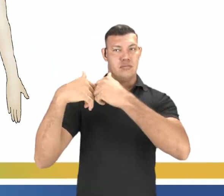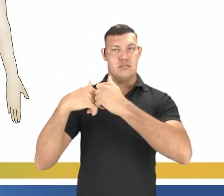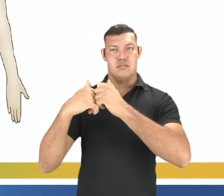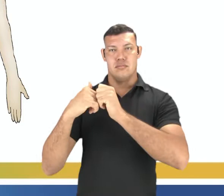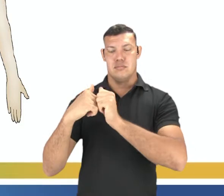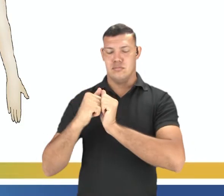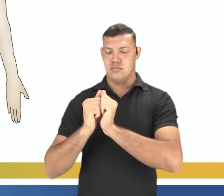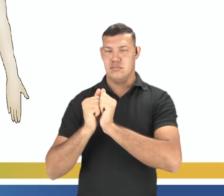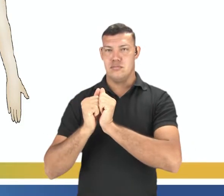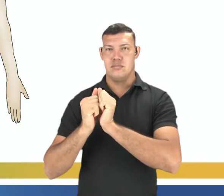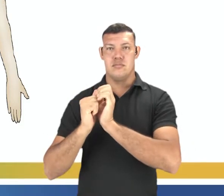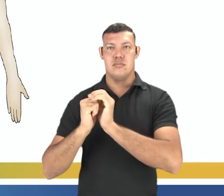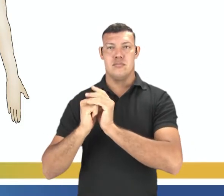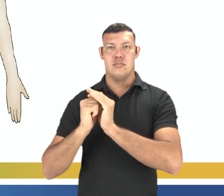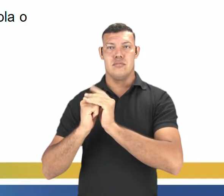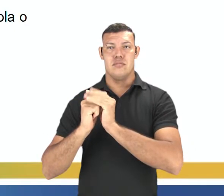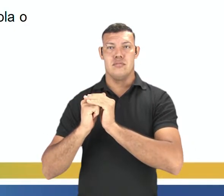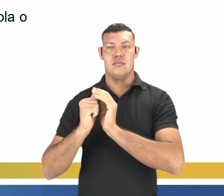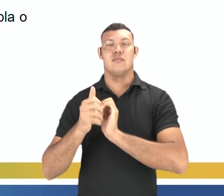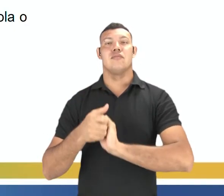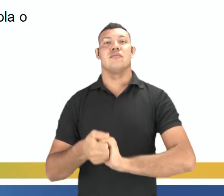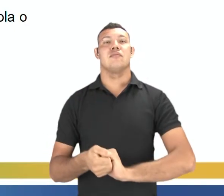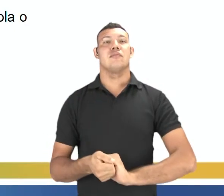medula espinhal.